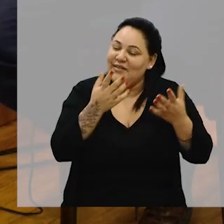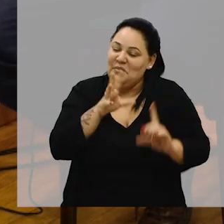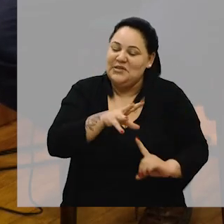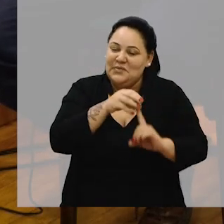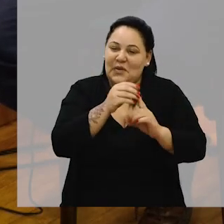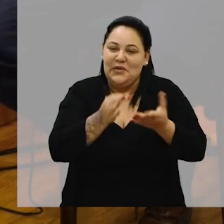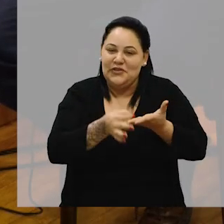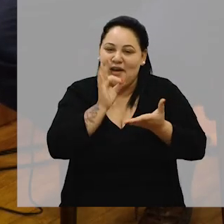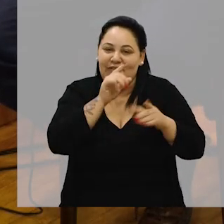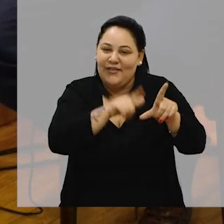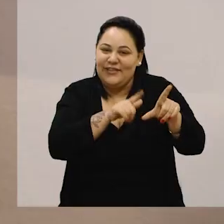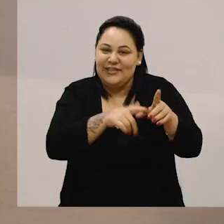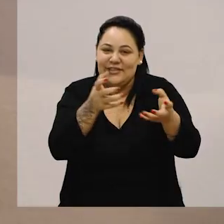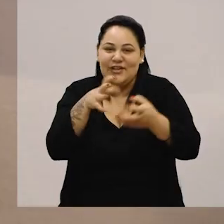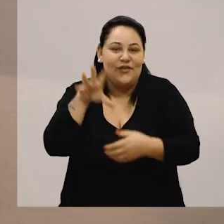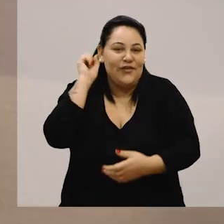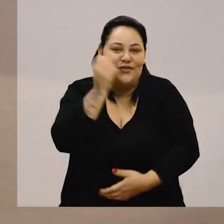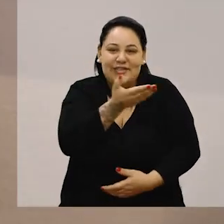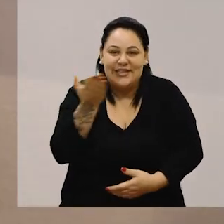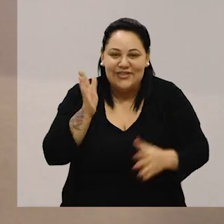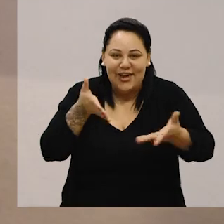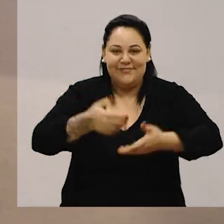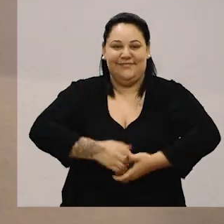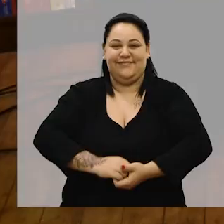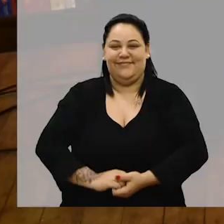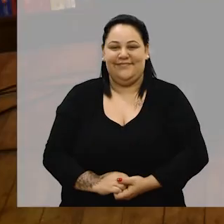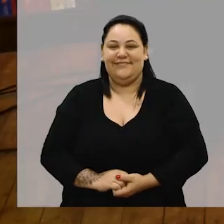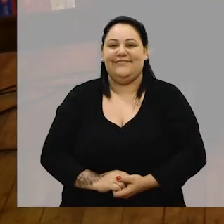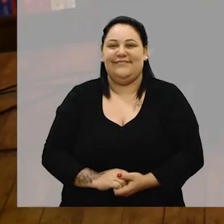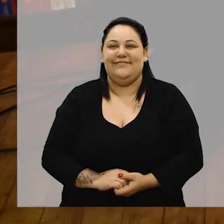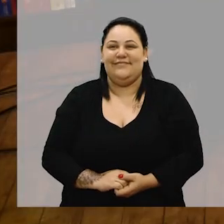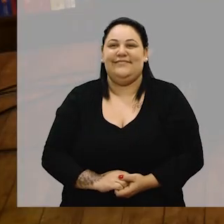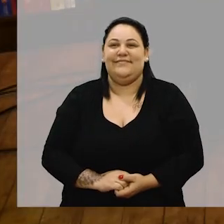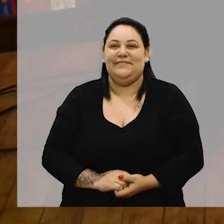com Letras. Eu gostaria de ouvir vocês já nesse primeiro momento.